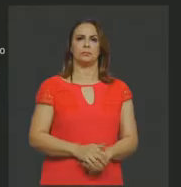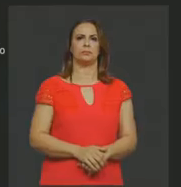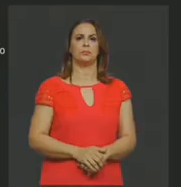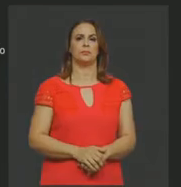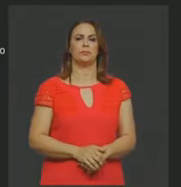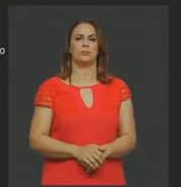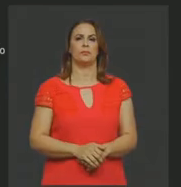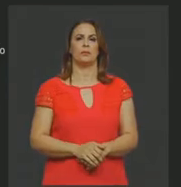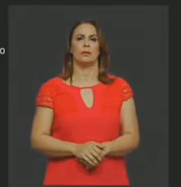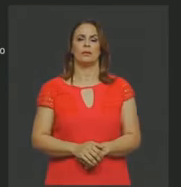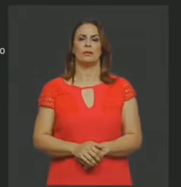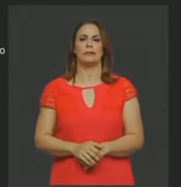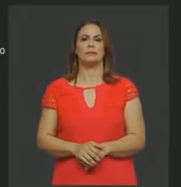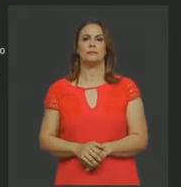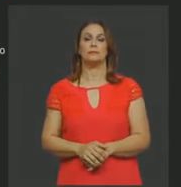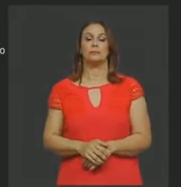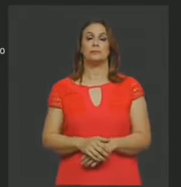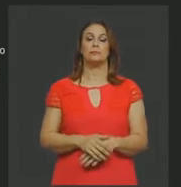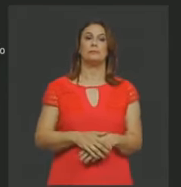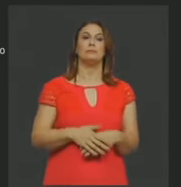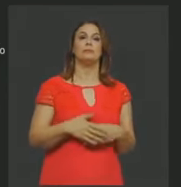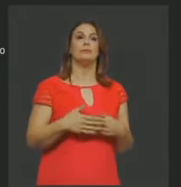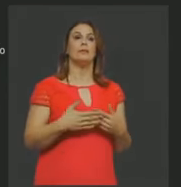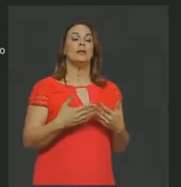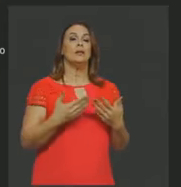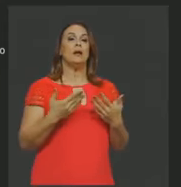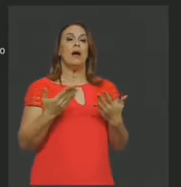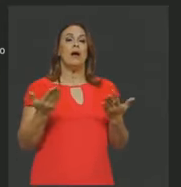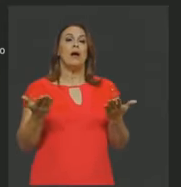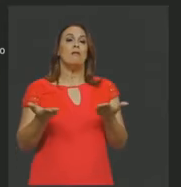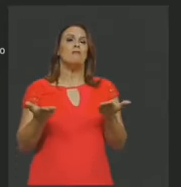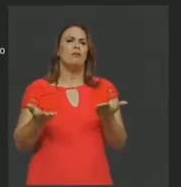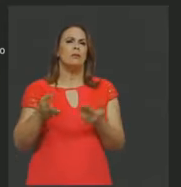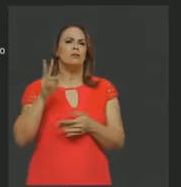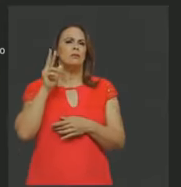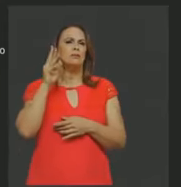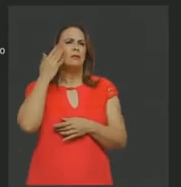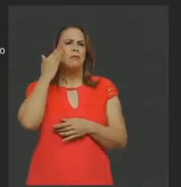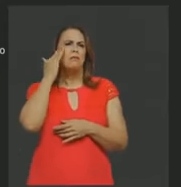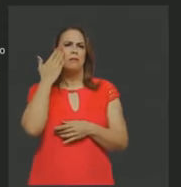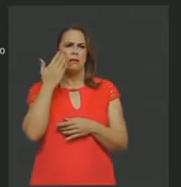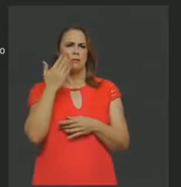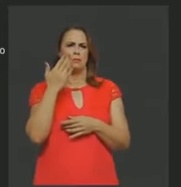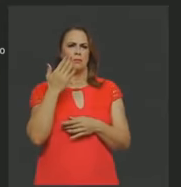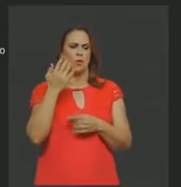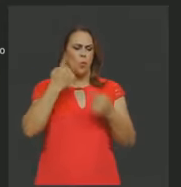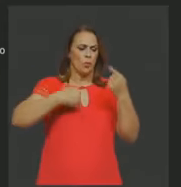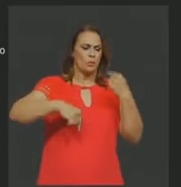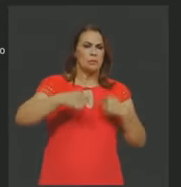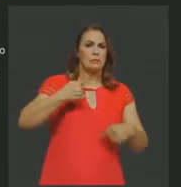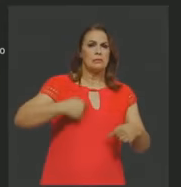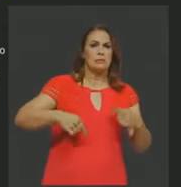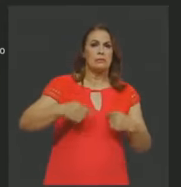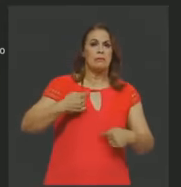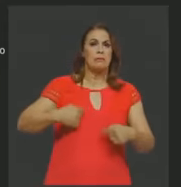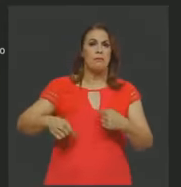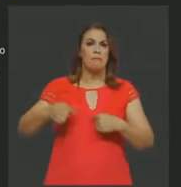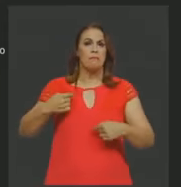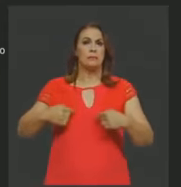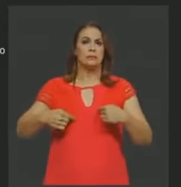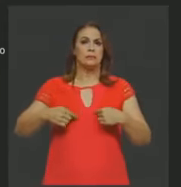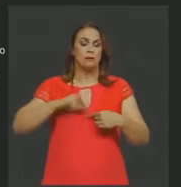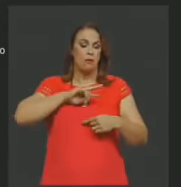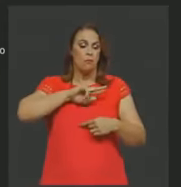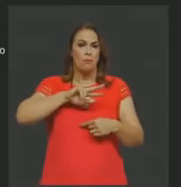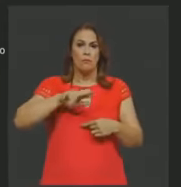Bem, então qual que é a relação entre os sistemas? Olhem, o sistema nervoso é o centro